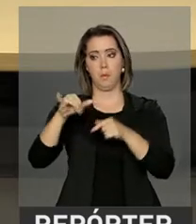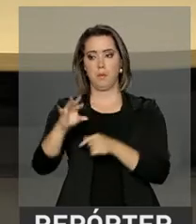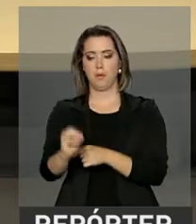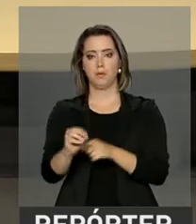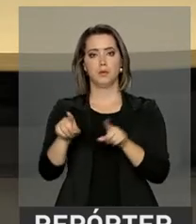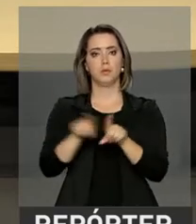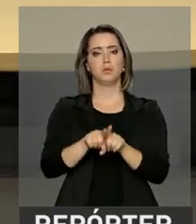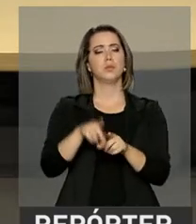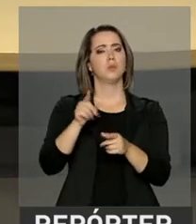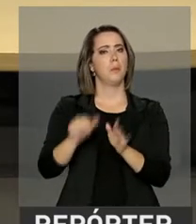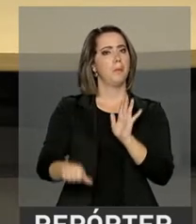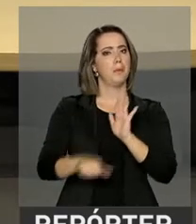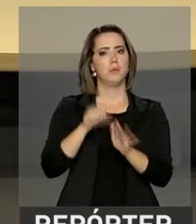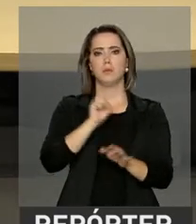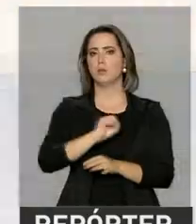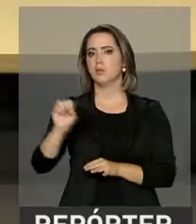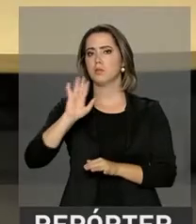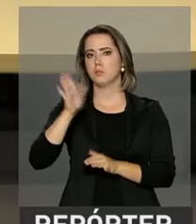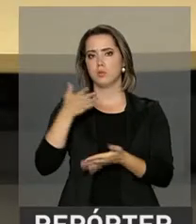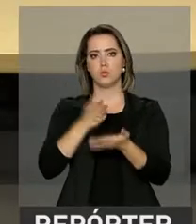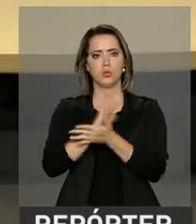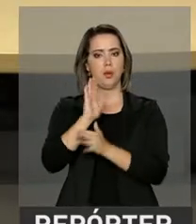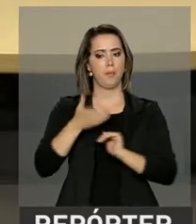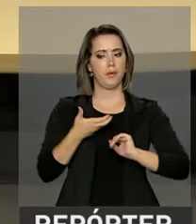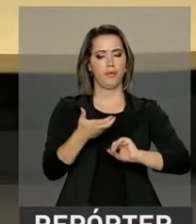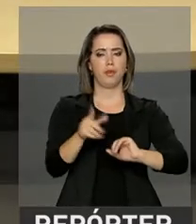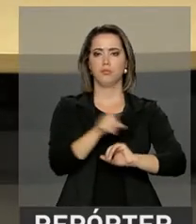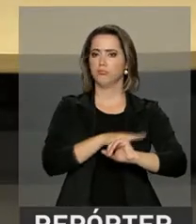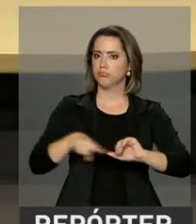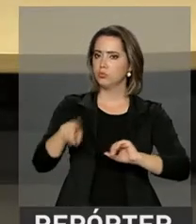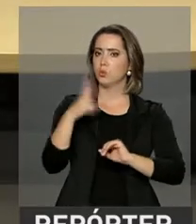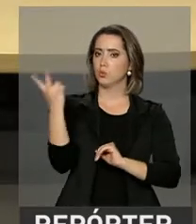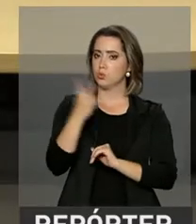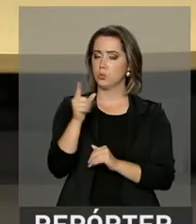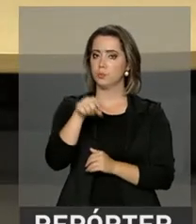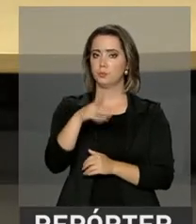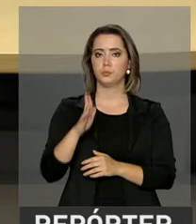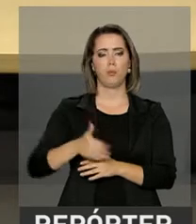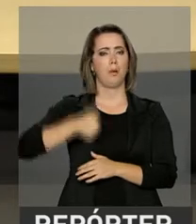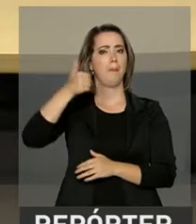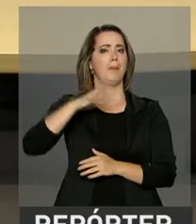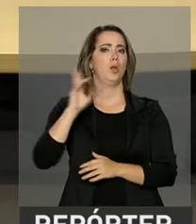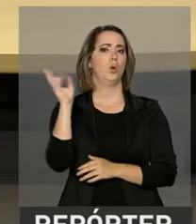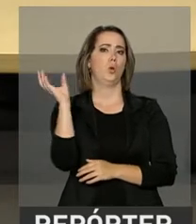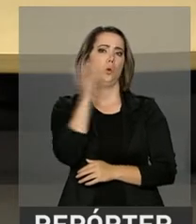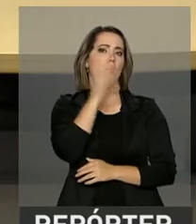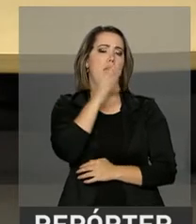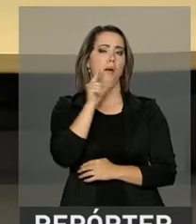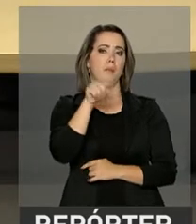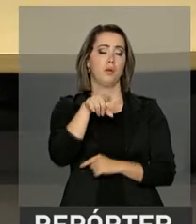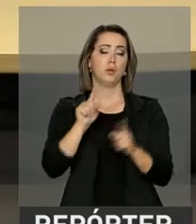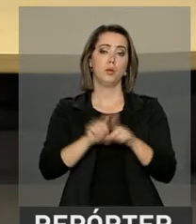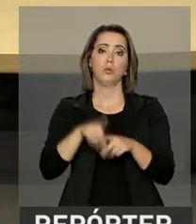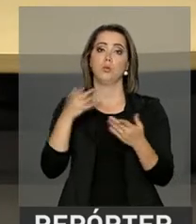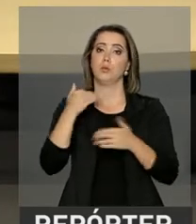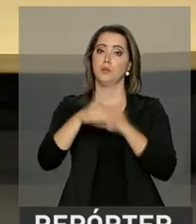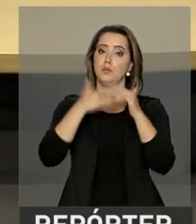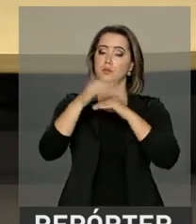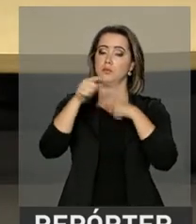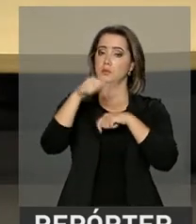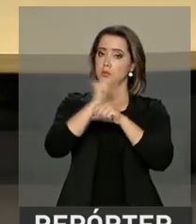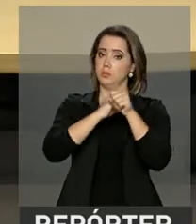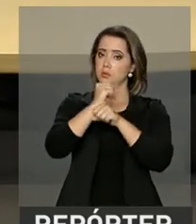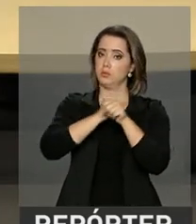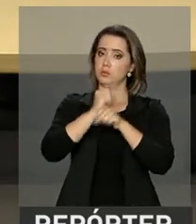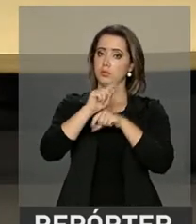Congresso ainda no primeiro semestre. Quanto mais rápida essa reforma seja aprovada, melhor para isso, melhor para o crescimento esse ano e para o